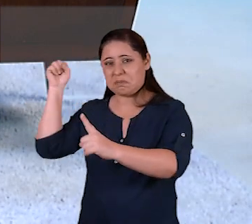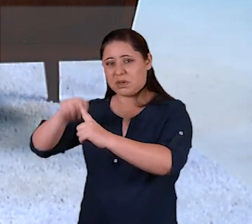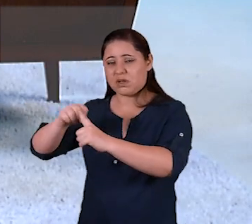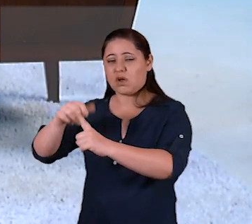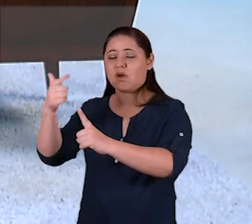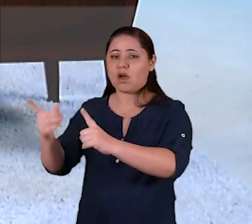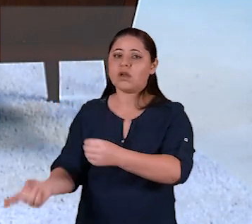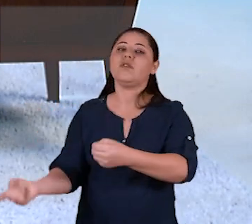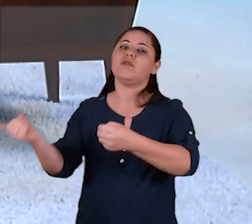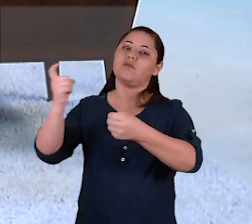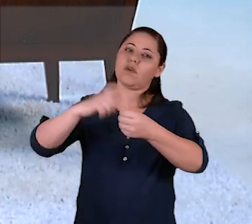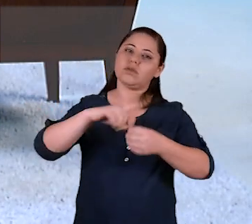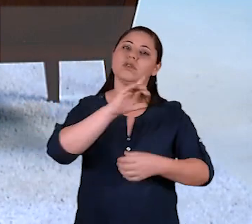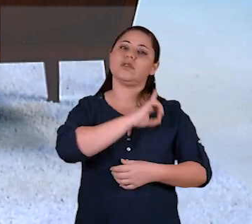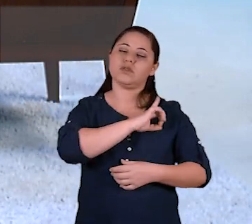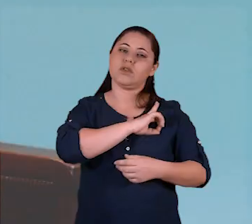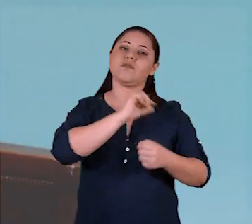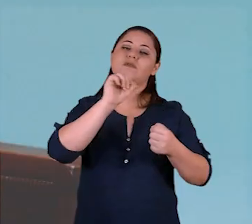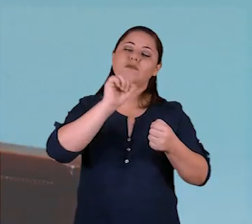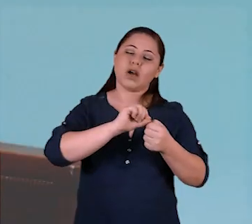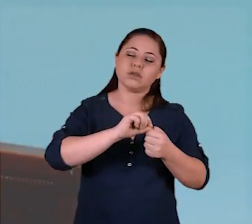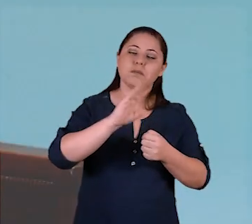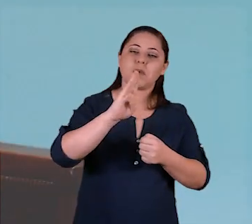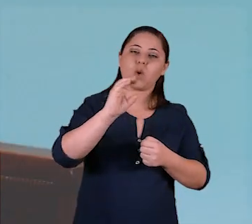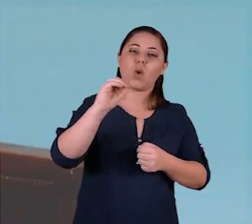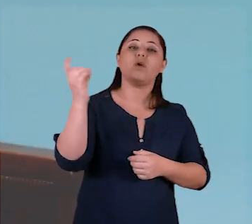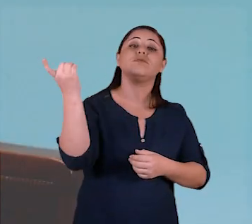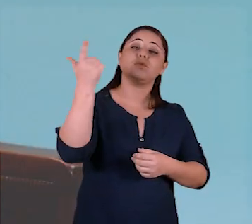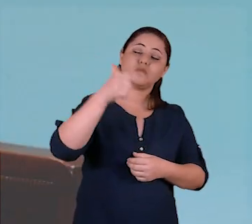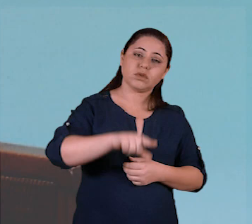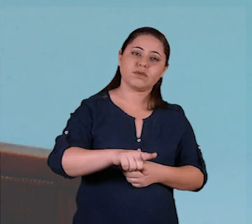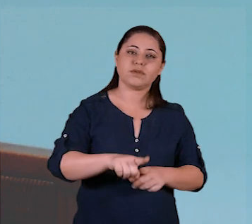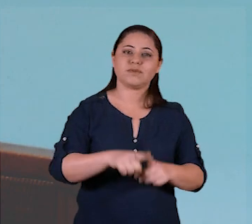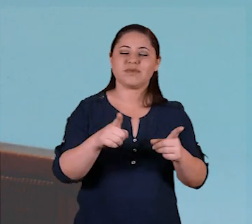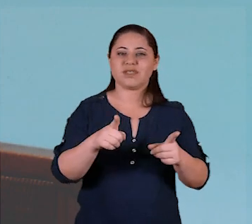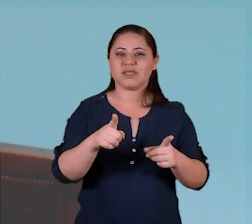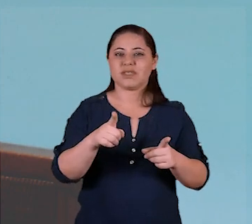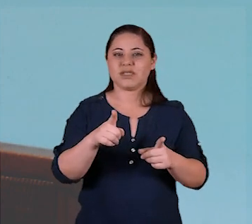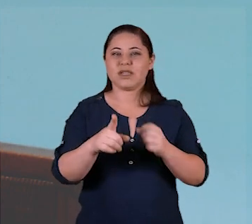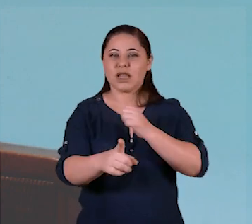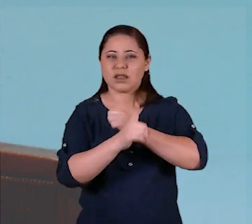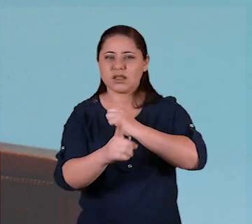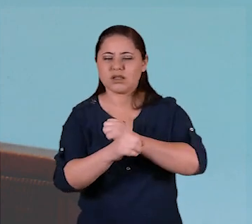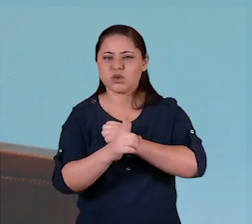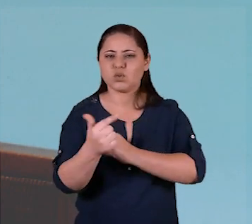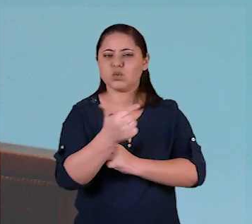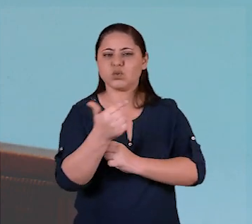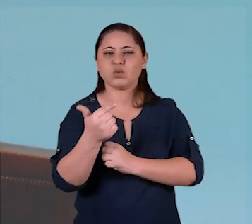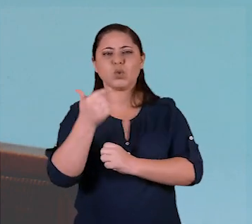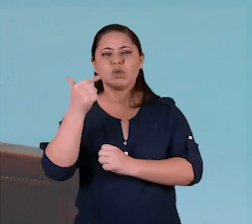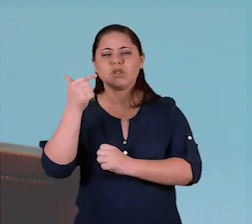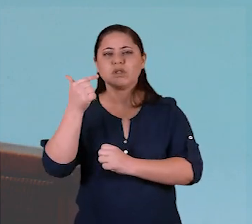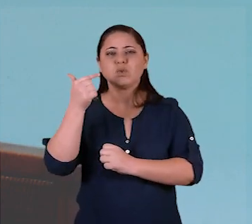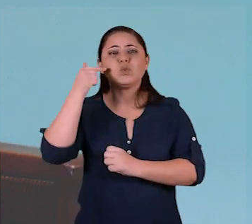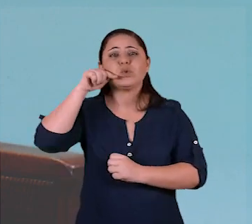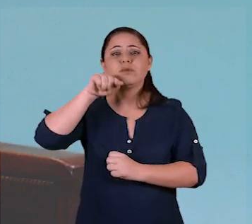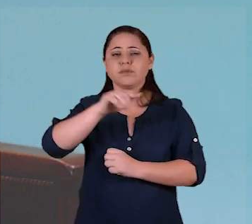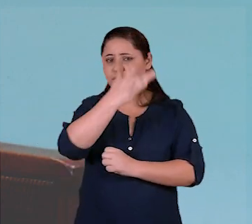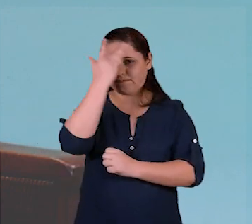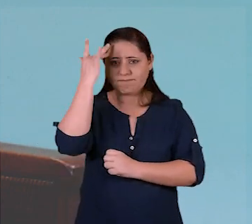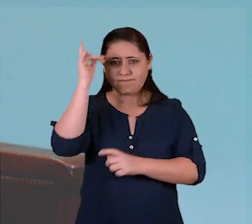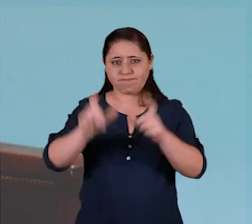procurar a delegacia novamente e fazer o registro. Interessante que ela falou ali que já atendeu uns 2.000 pessoas,